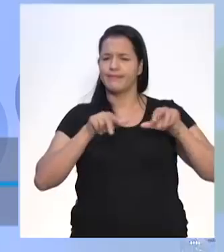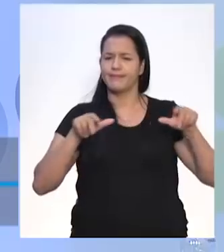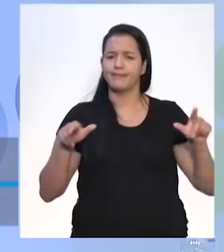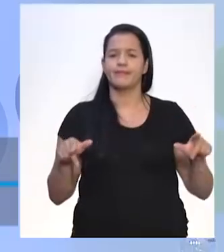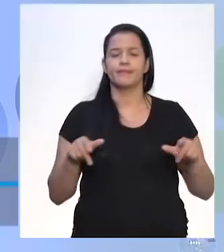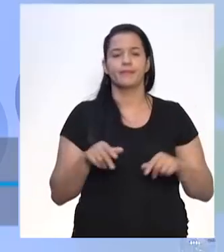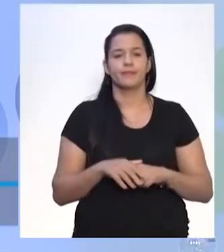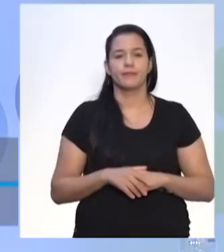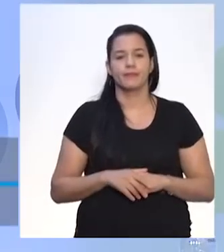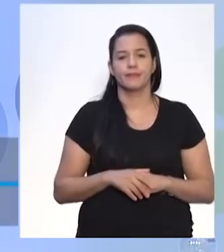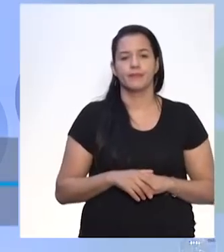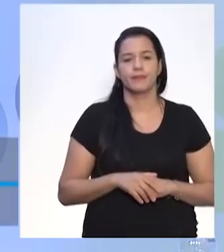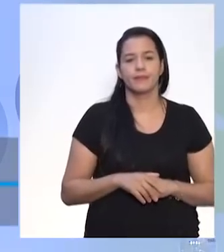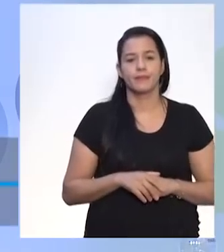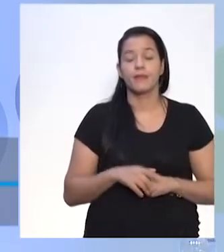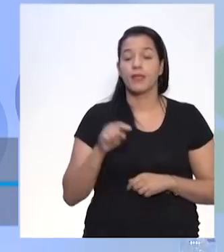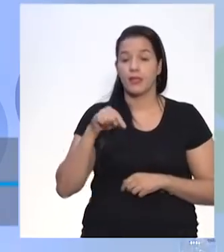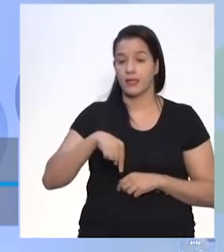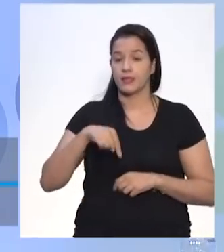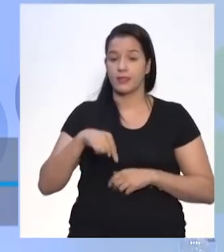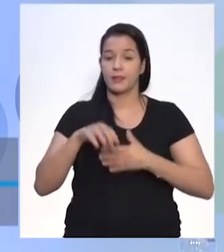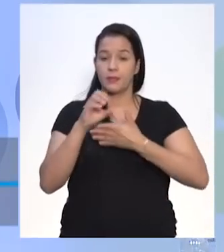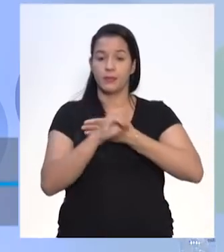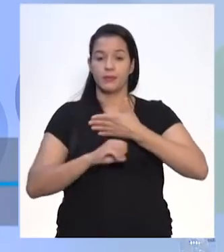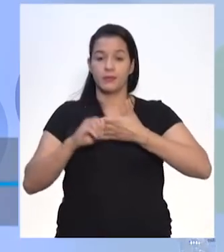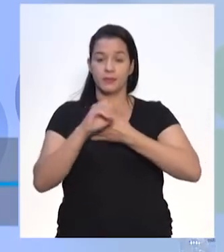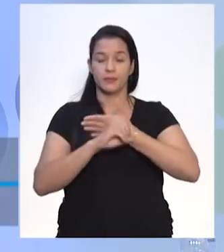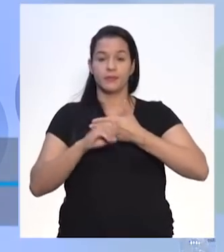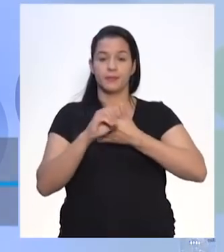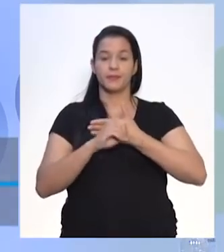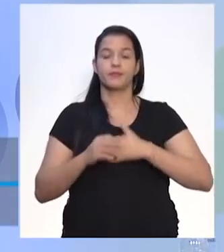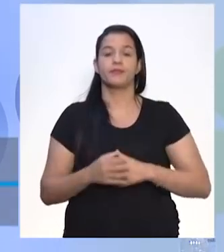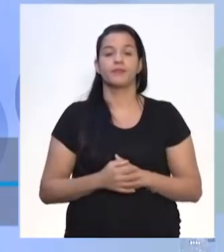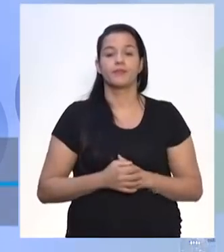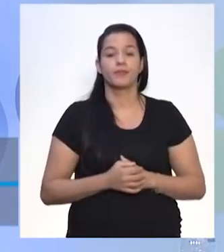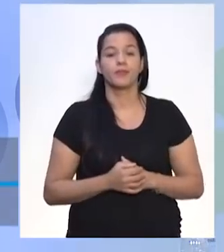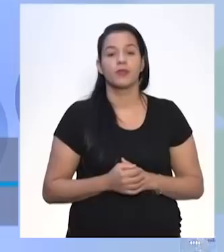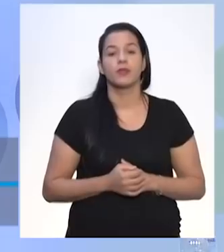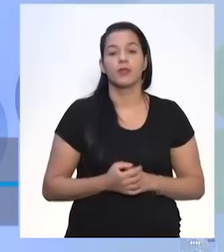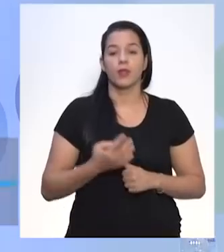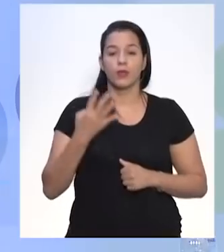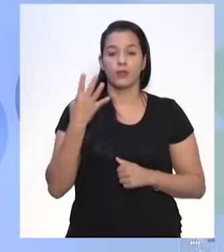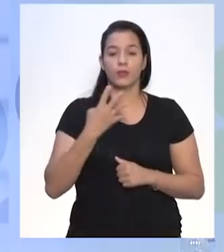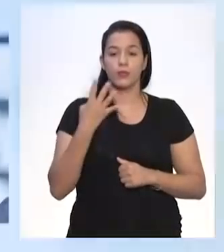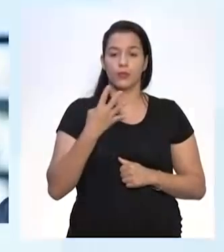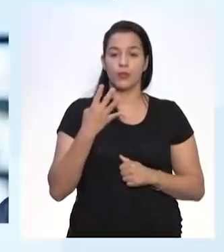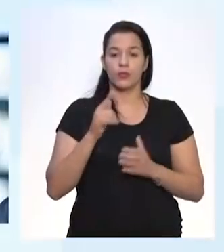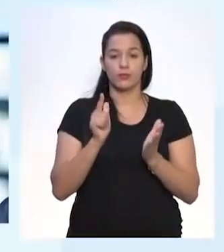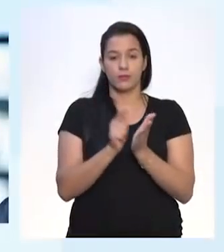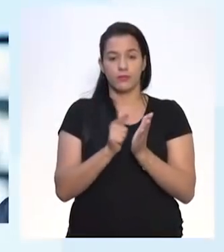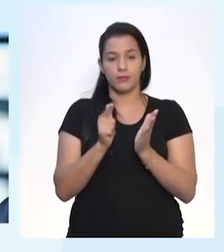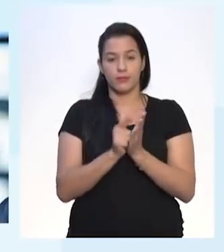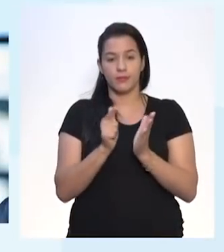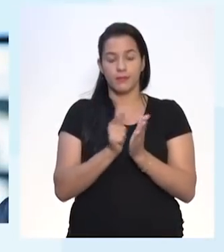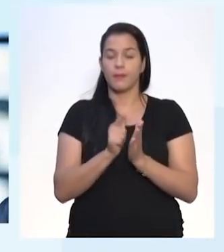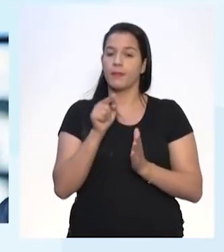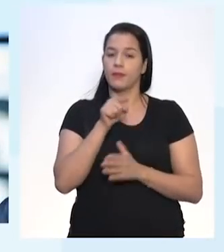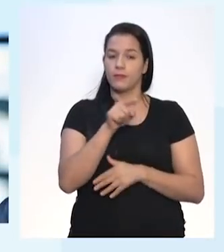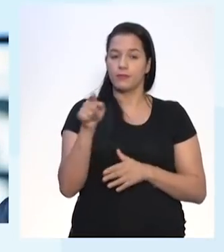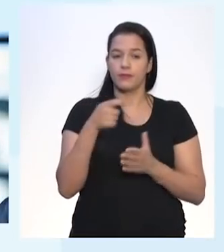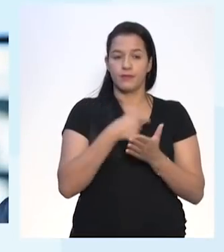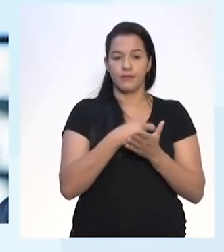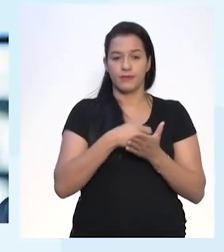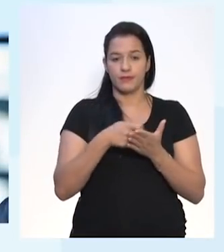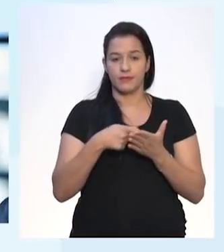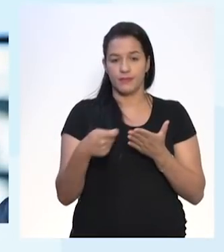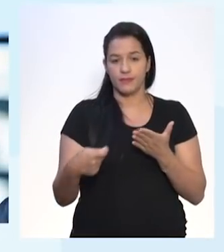no nosso aplicativo do Centro de Mídias, né? E, então, no quarto papelzinho, você vai escrever o que você pretende